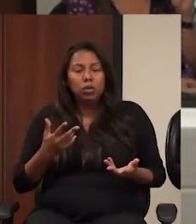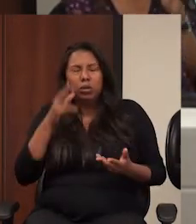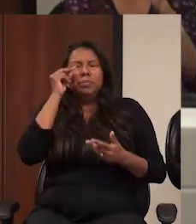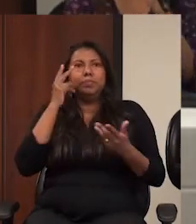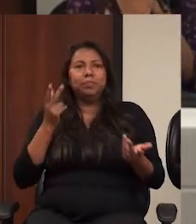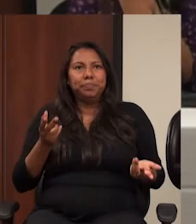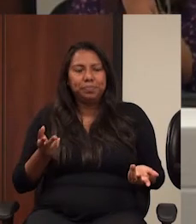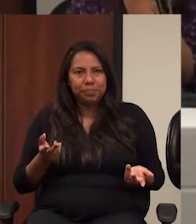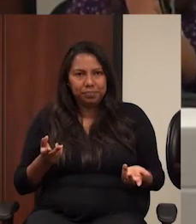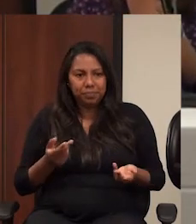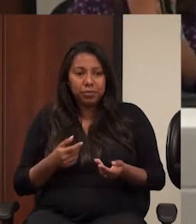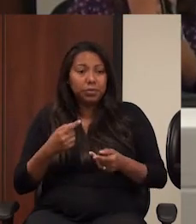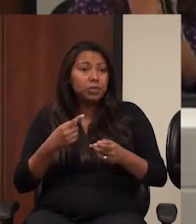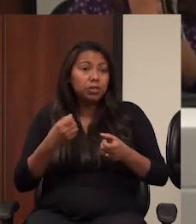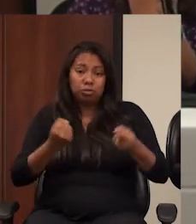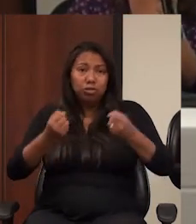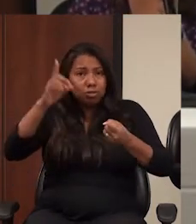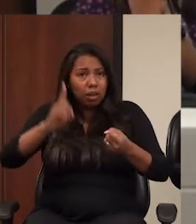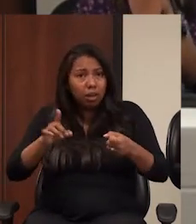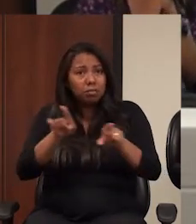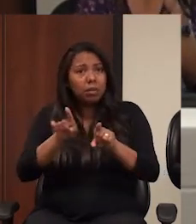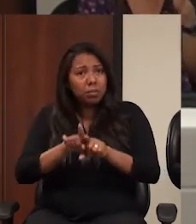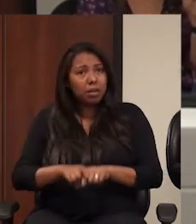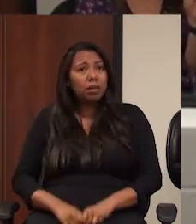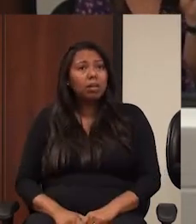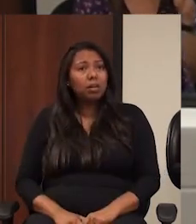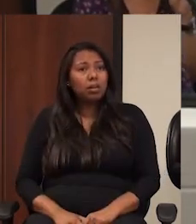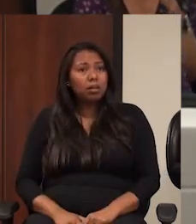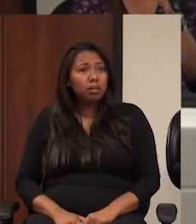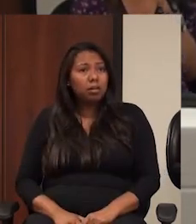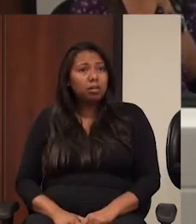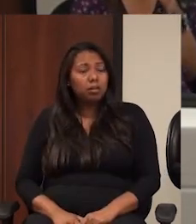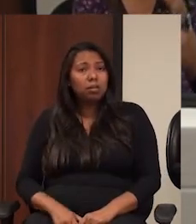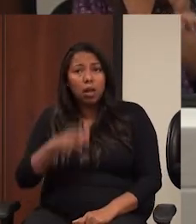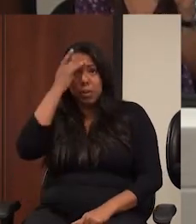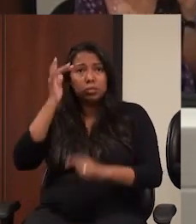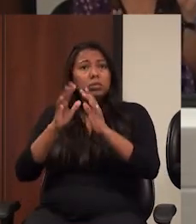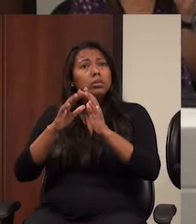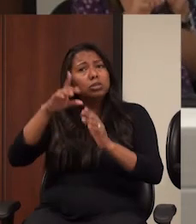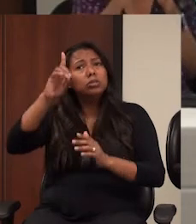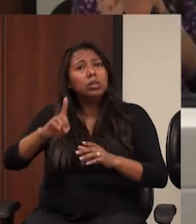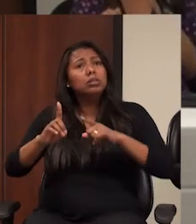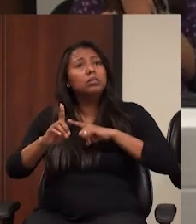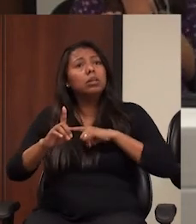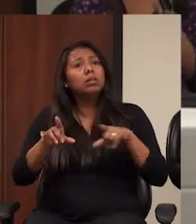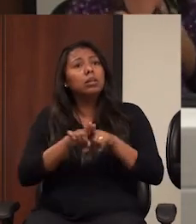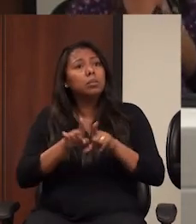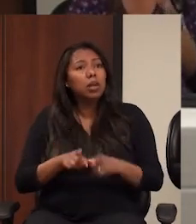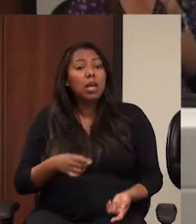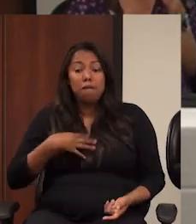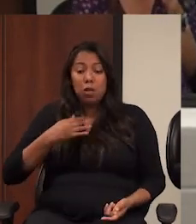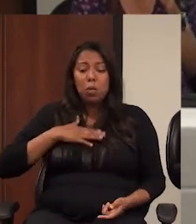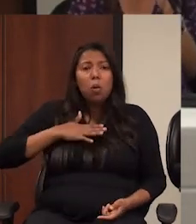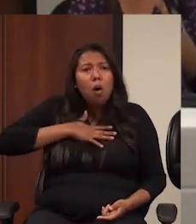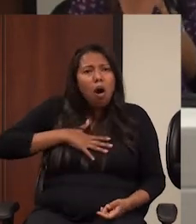interessante, porque dirigir também é um direito. E eles têm todos esses direitos. E aí eu fico pensando, meu filho adora mexer no câmbio, na marcha. E eu fico